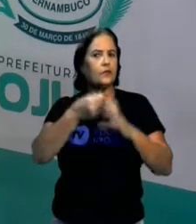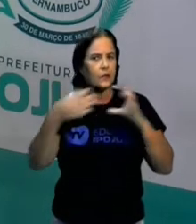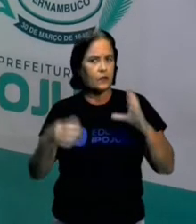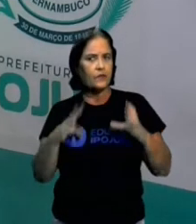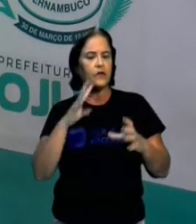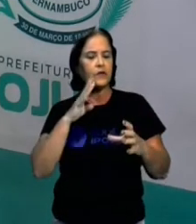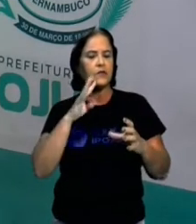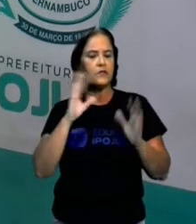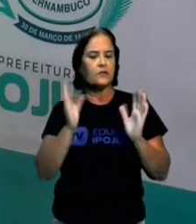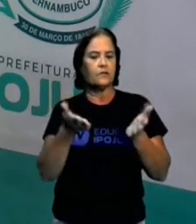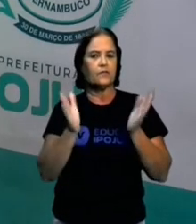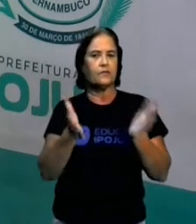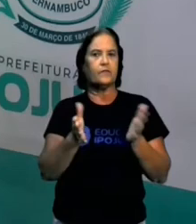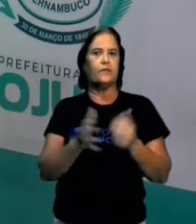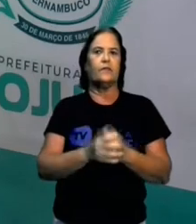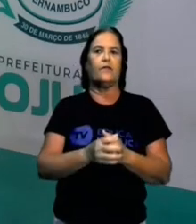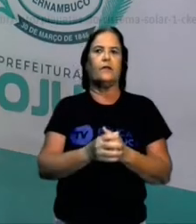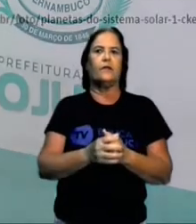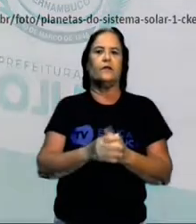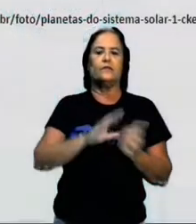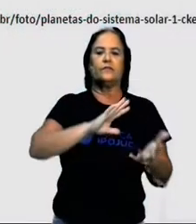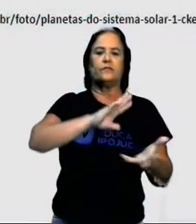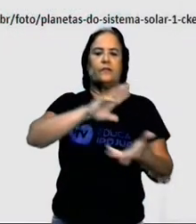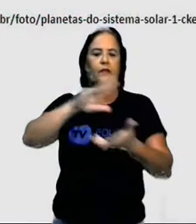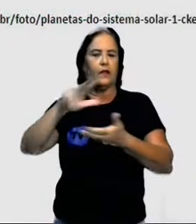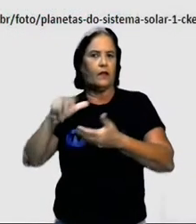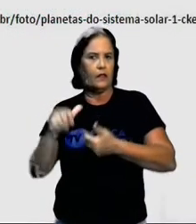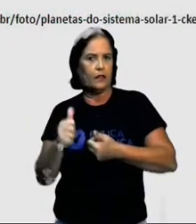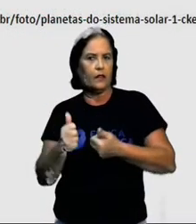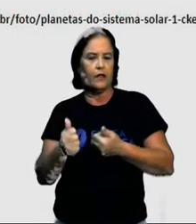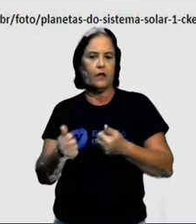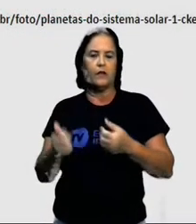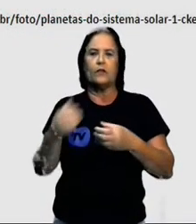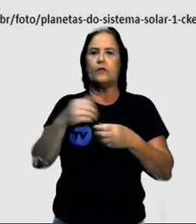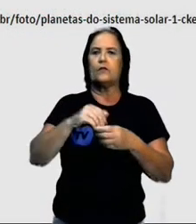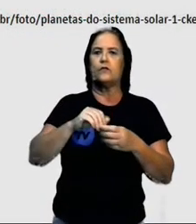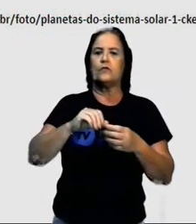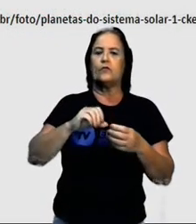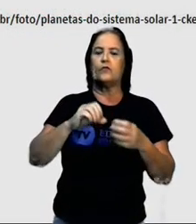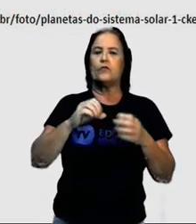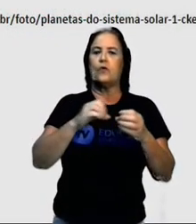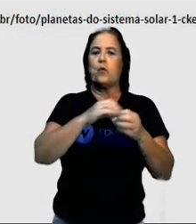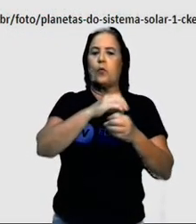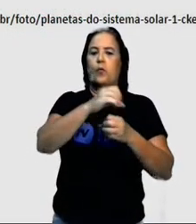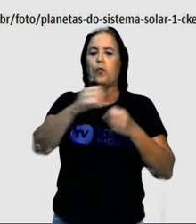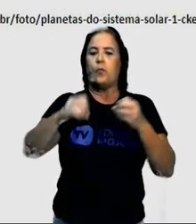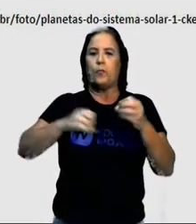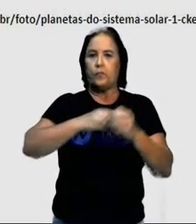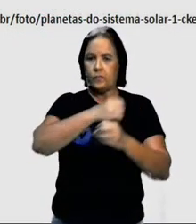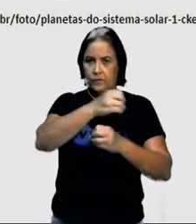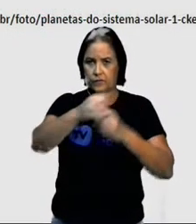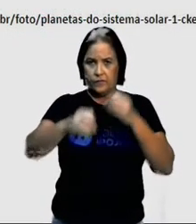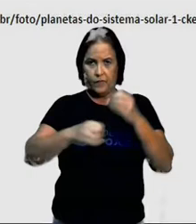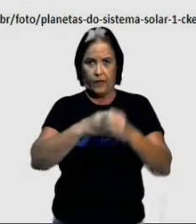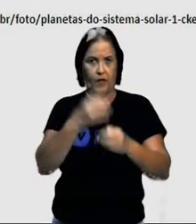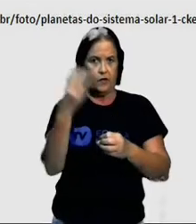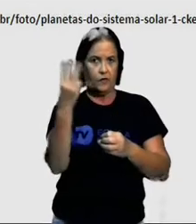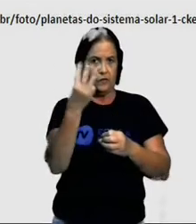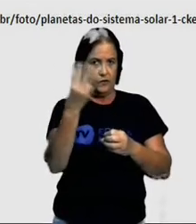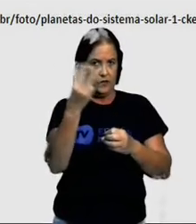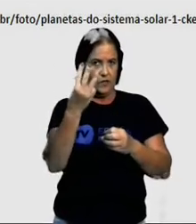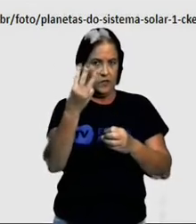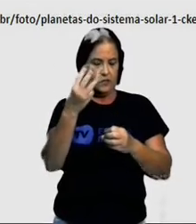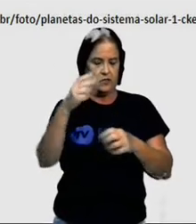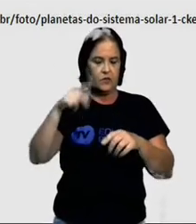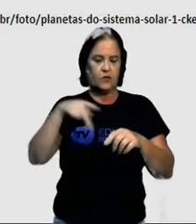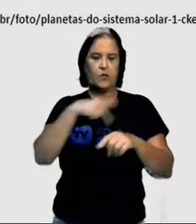partir de agora. A Terra faz parte do Sistema Solar, é o terceiro planeta